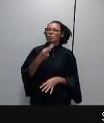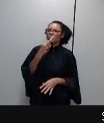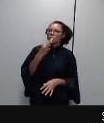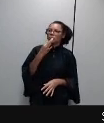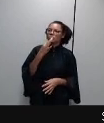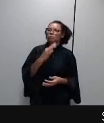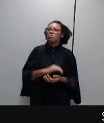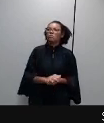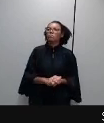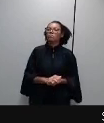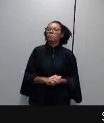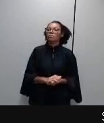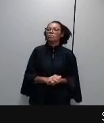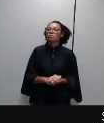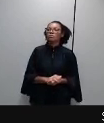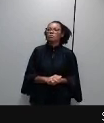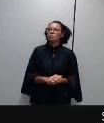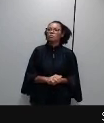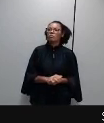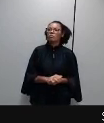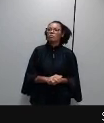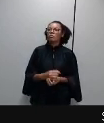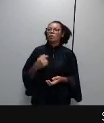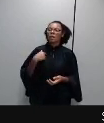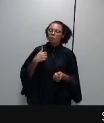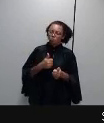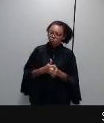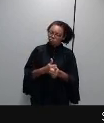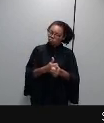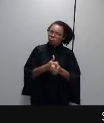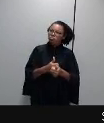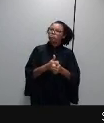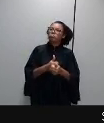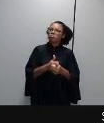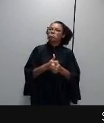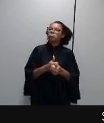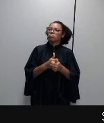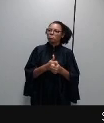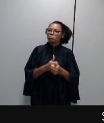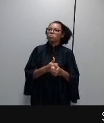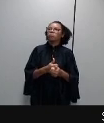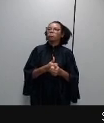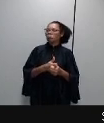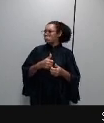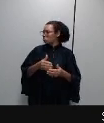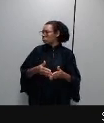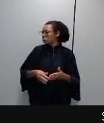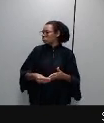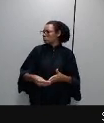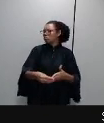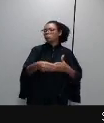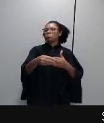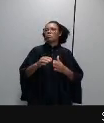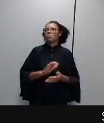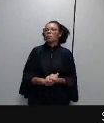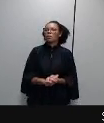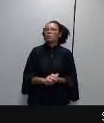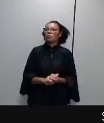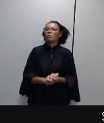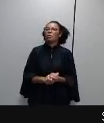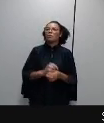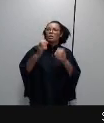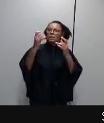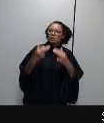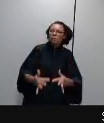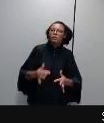cons e o encaminhamento a indicado pela pela ministra